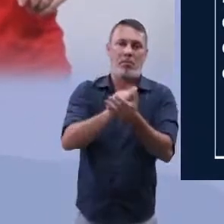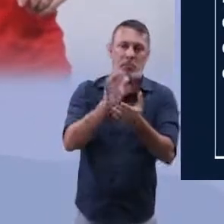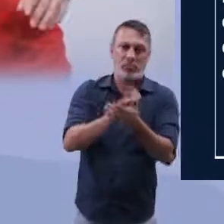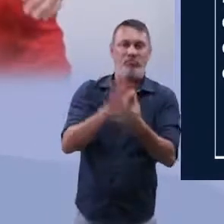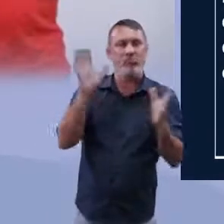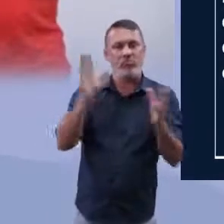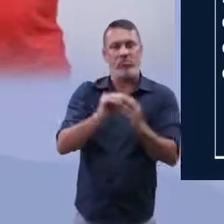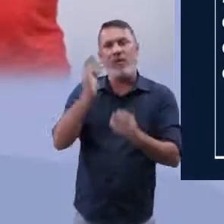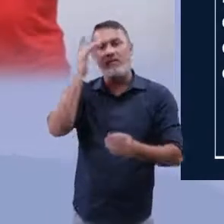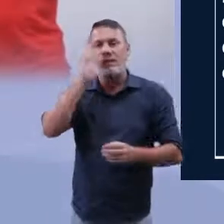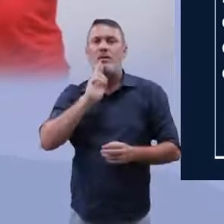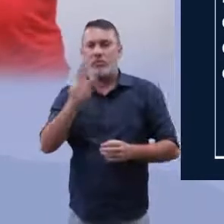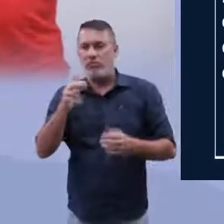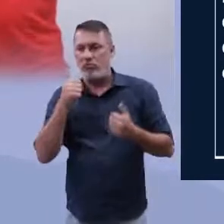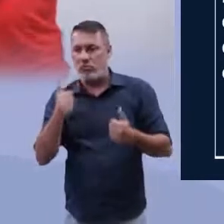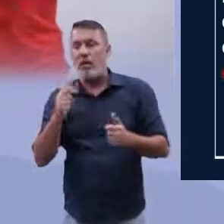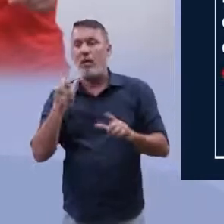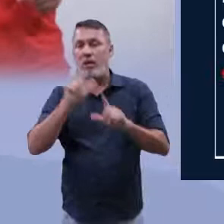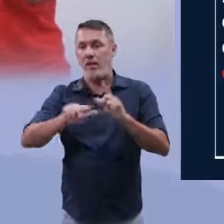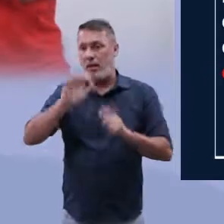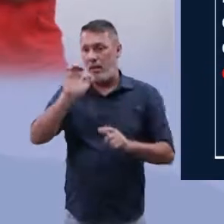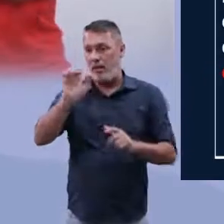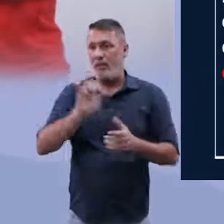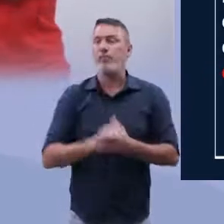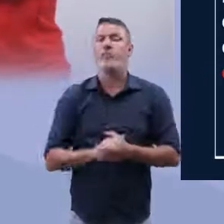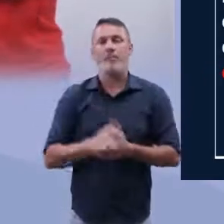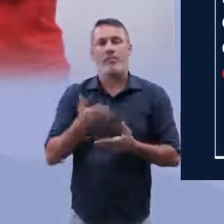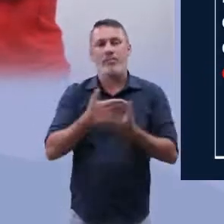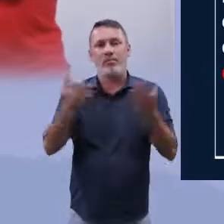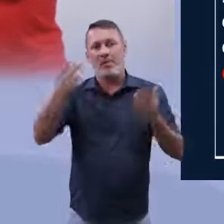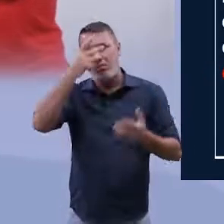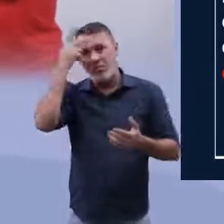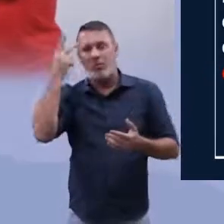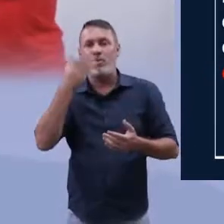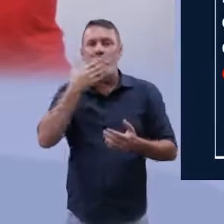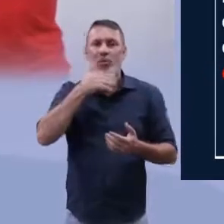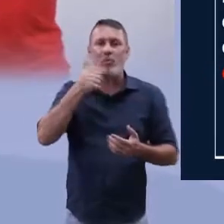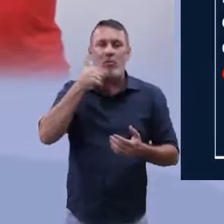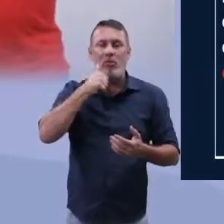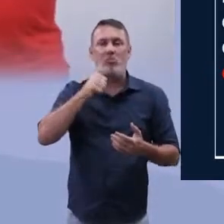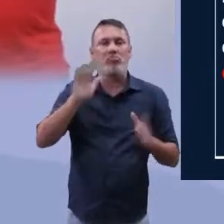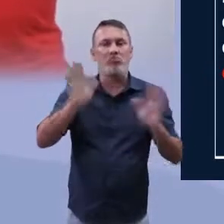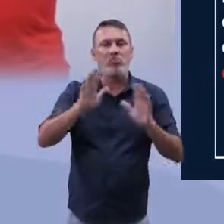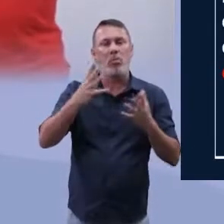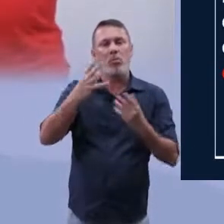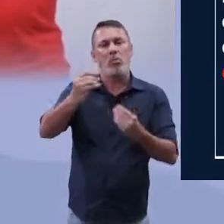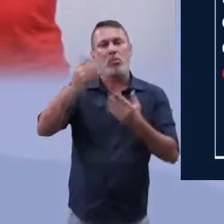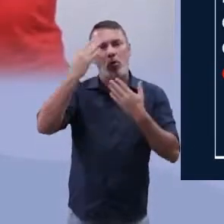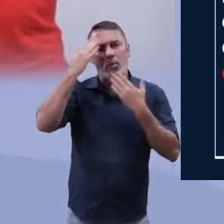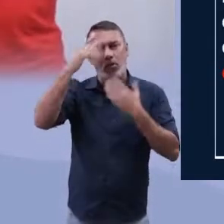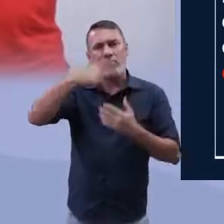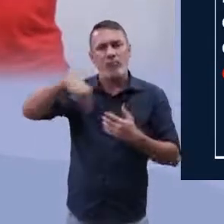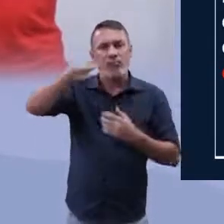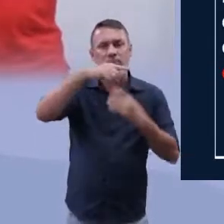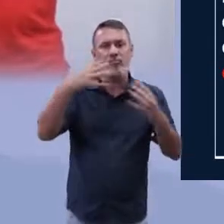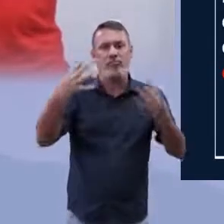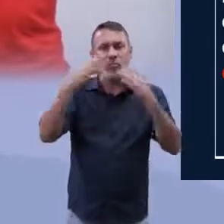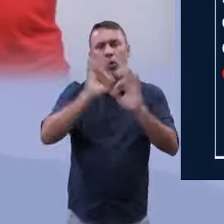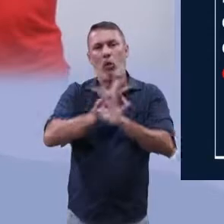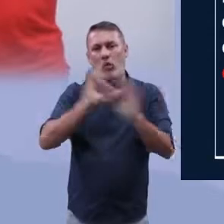ter que pagar. Ficou fácil para a gente? Letra E. Meus queridos, minhas queridas, demais, muito